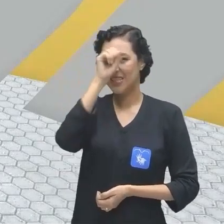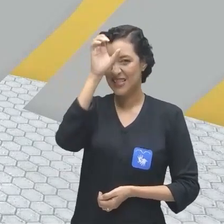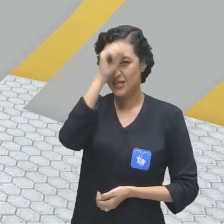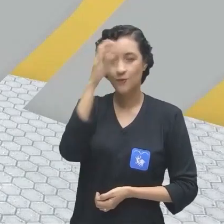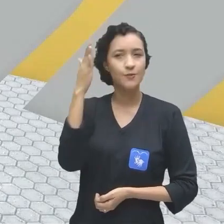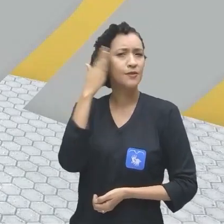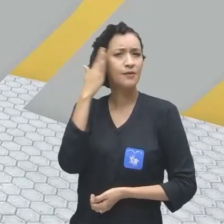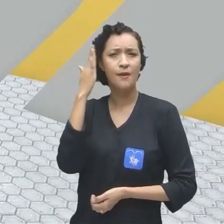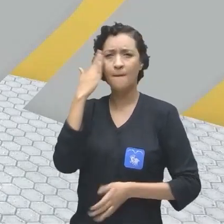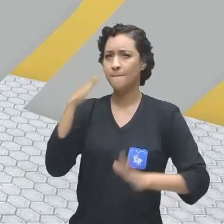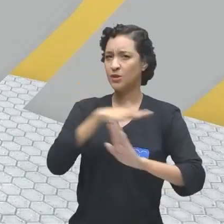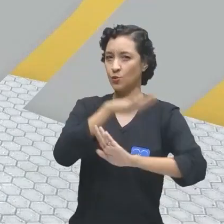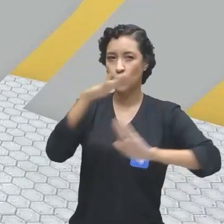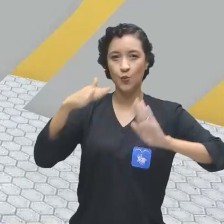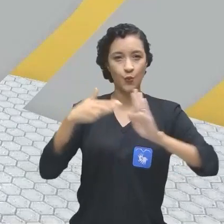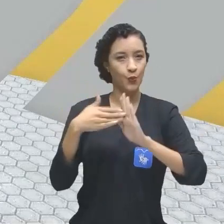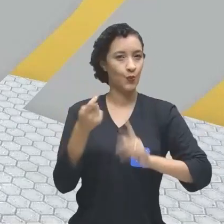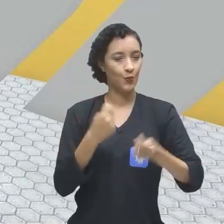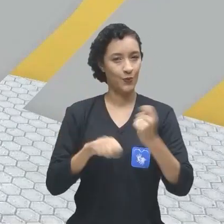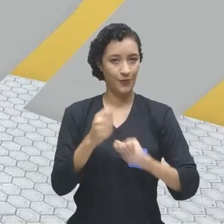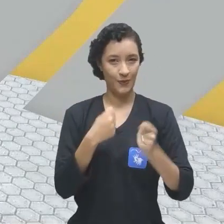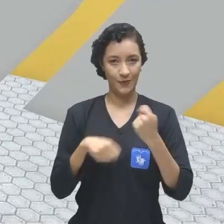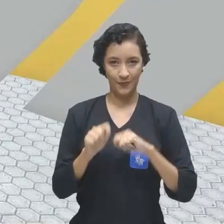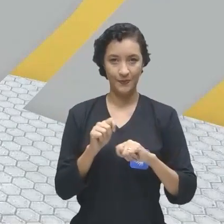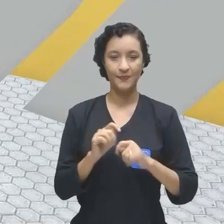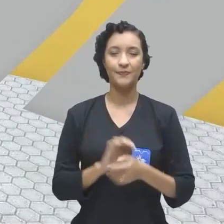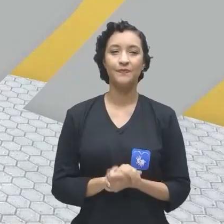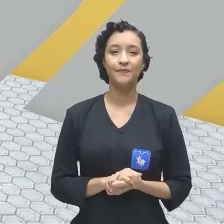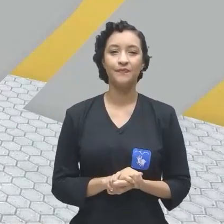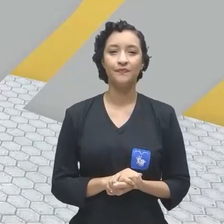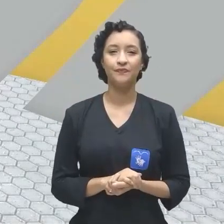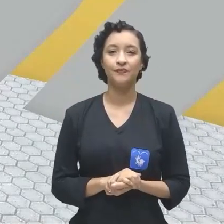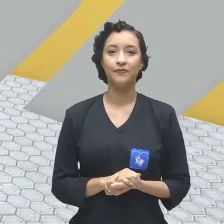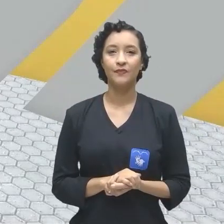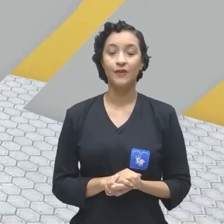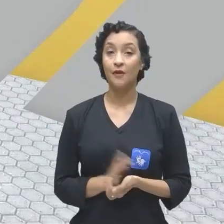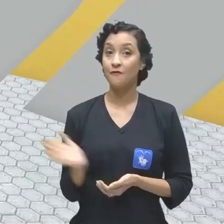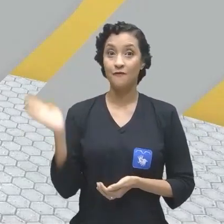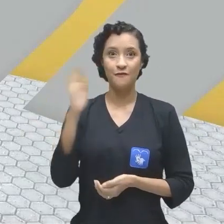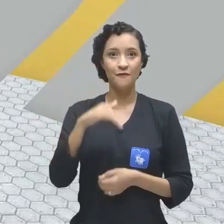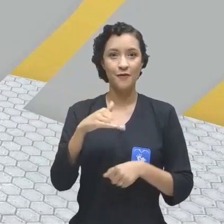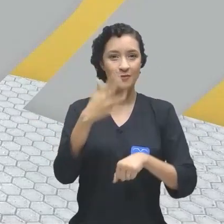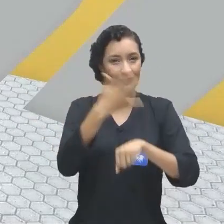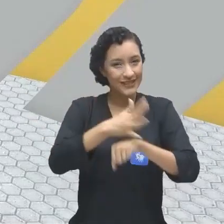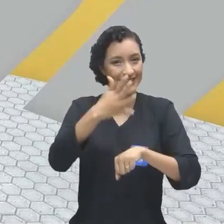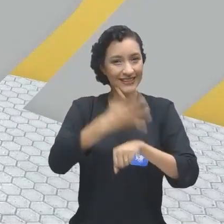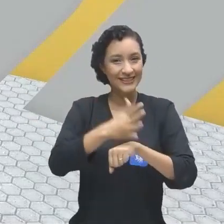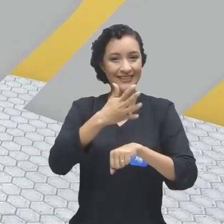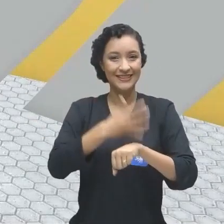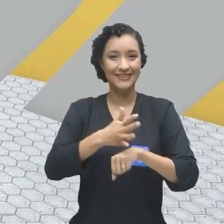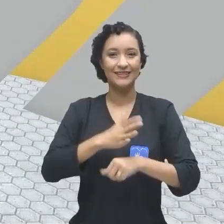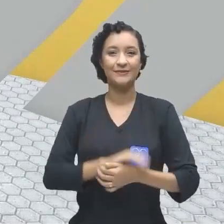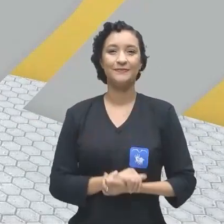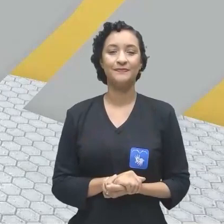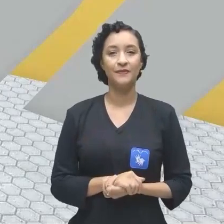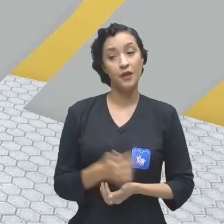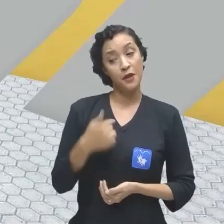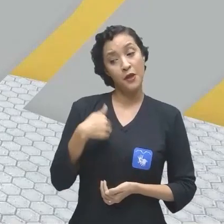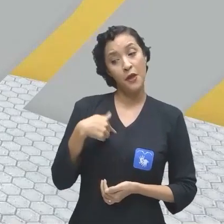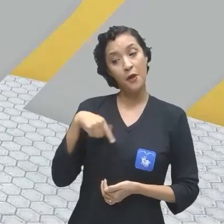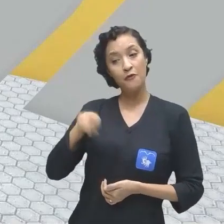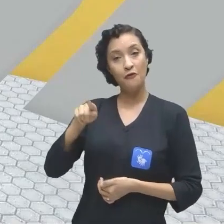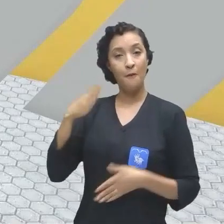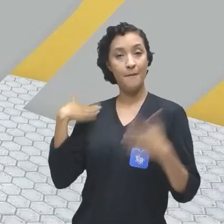tudo sobre economia, nós vamos exercitar. Enquanto isso, eu dou uma voltinha aqui no